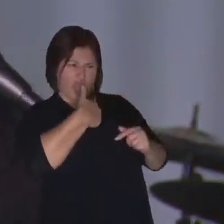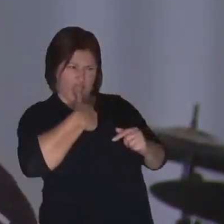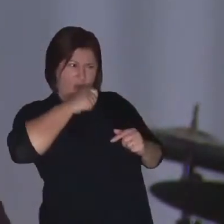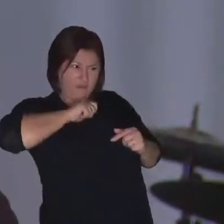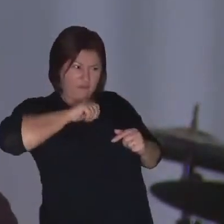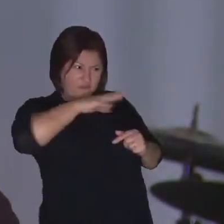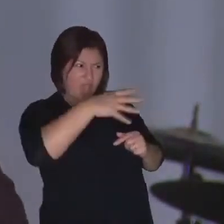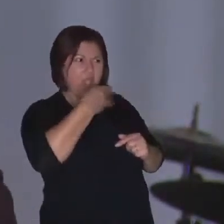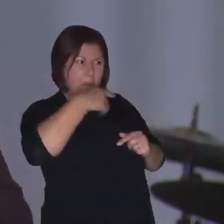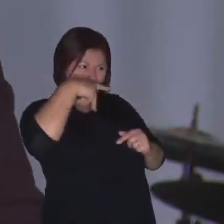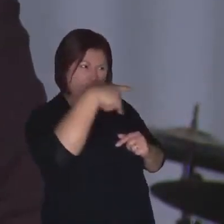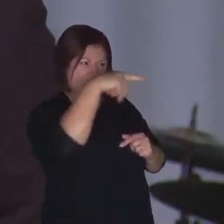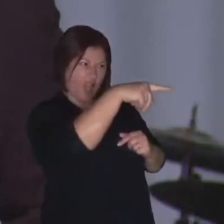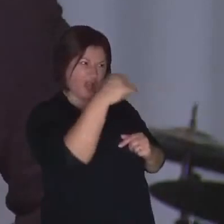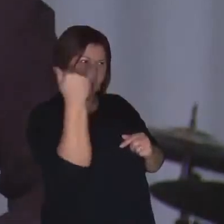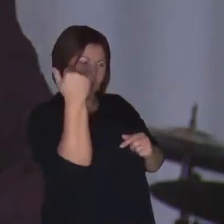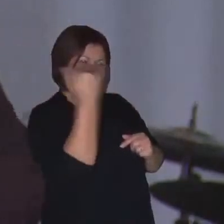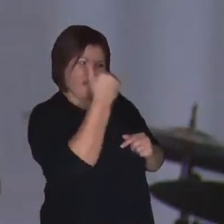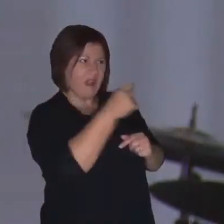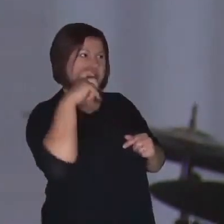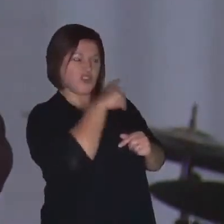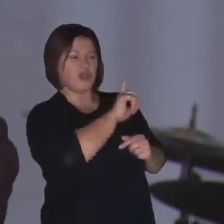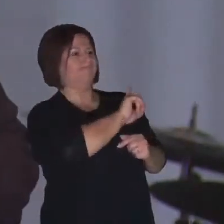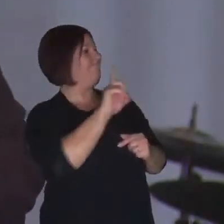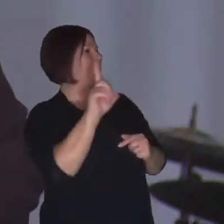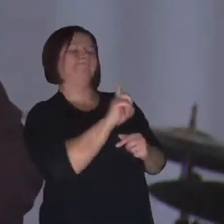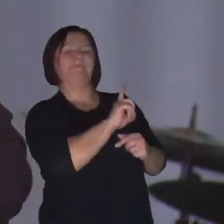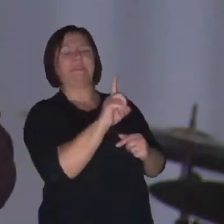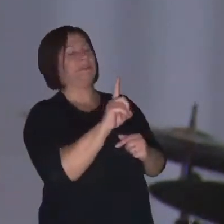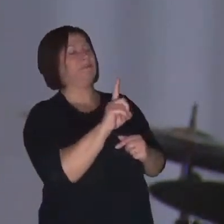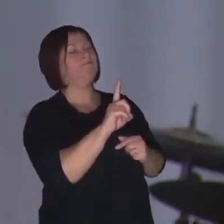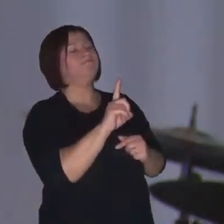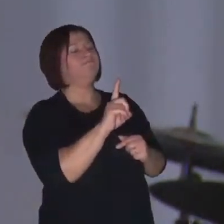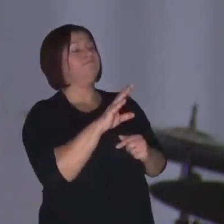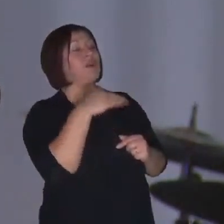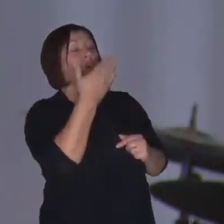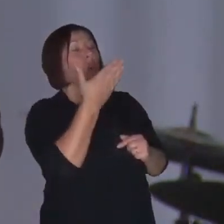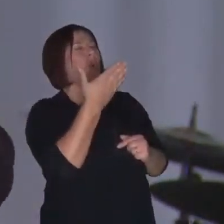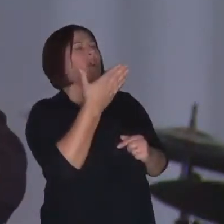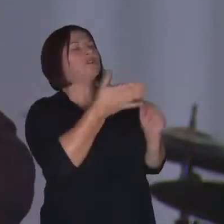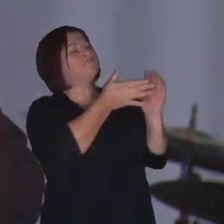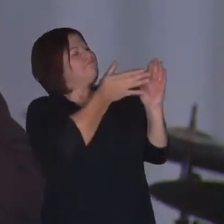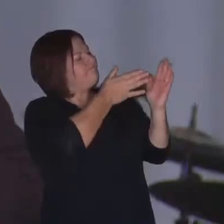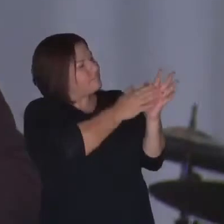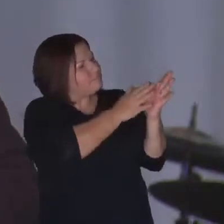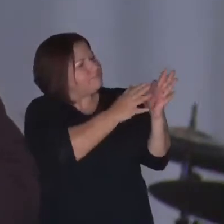declara o Senhor. Assim diz o Senhor, quando se completarem os 70 anos.